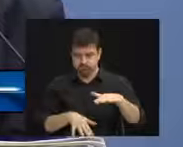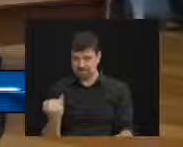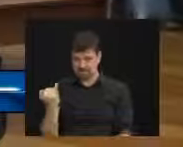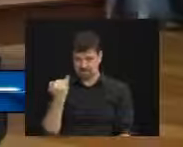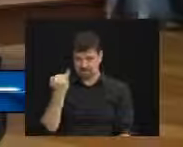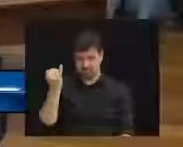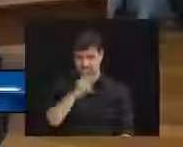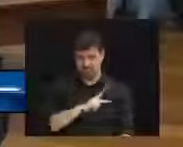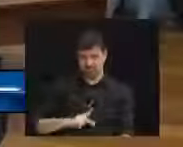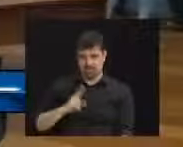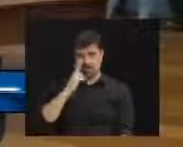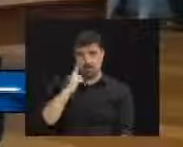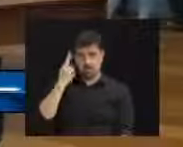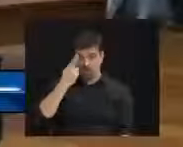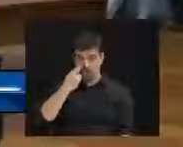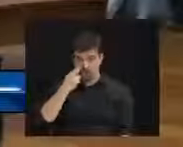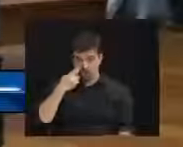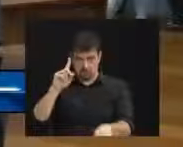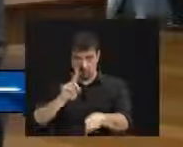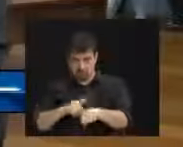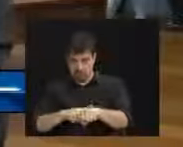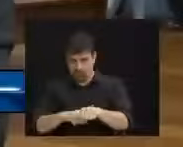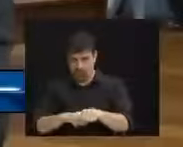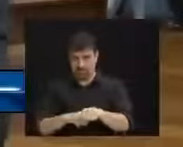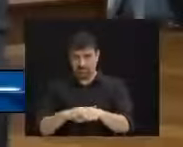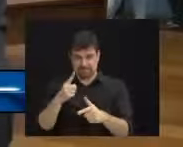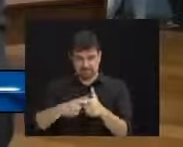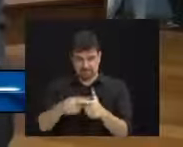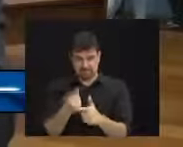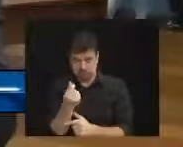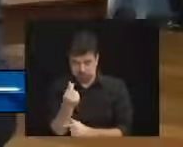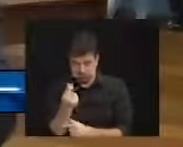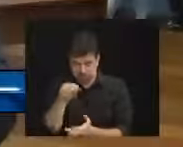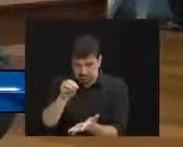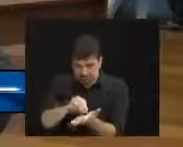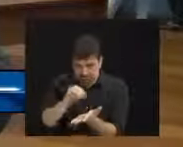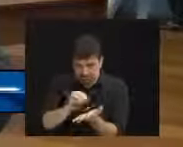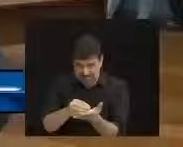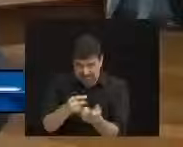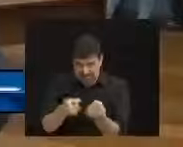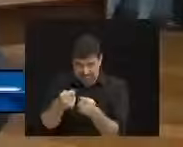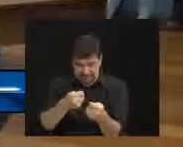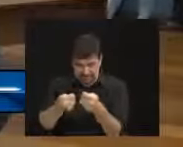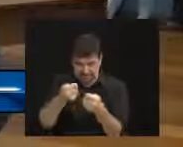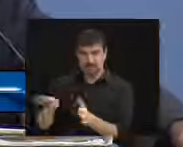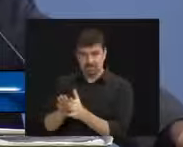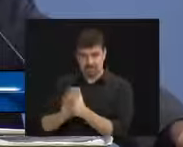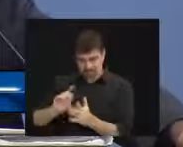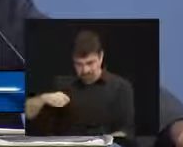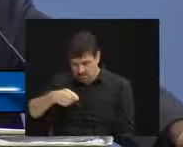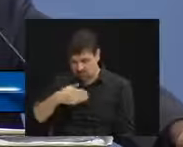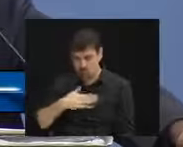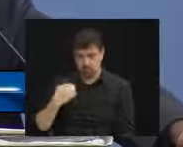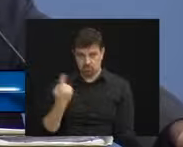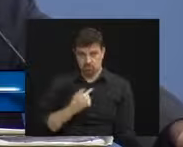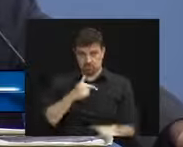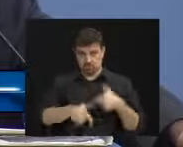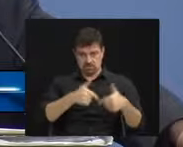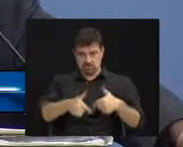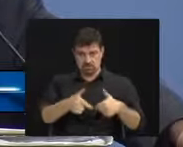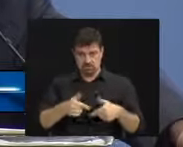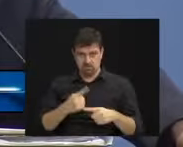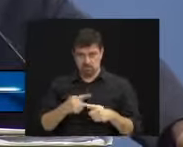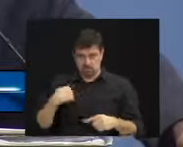material. Segundo o vereador, com a aprovação da lei, a cooperativa terá melhor condições de trabalho. Nós conseguimos,